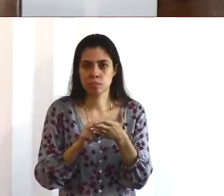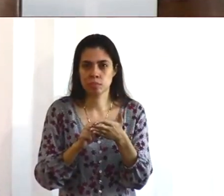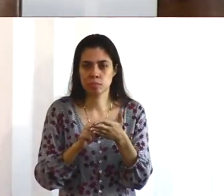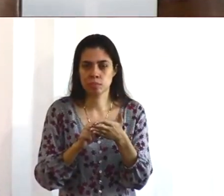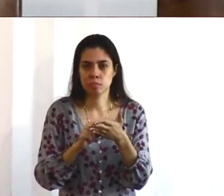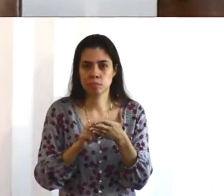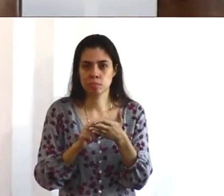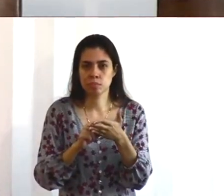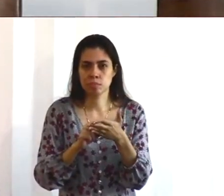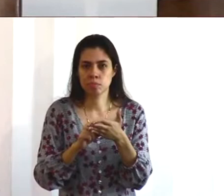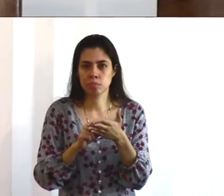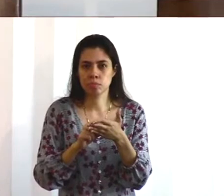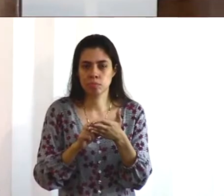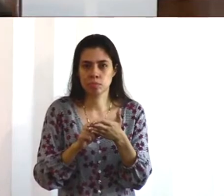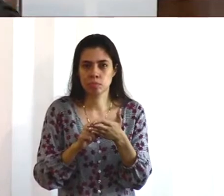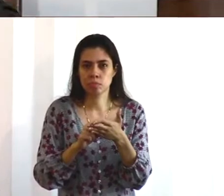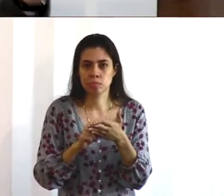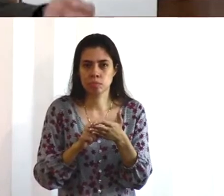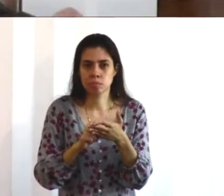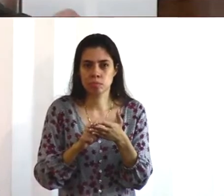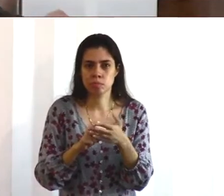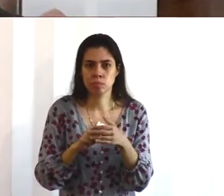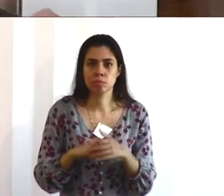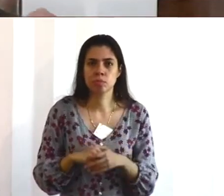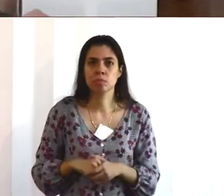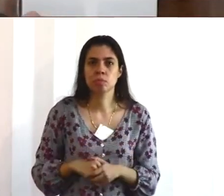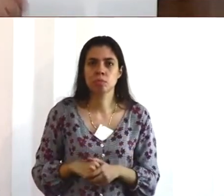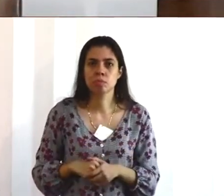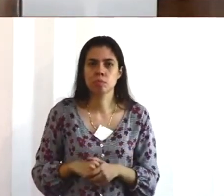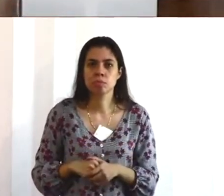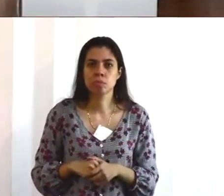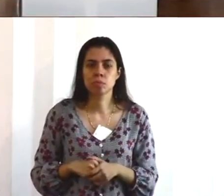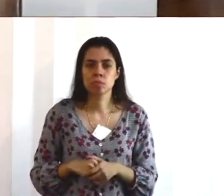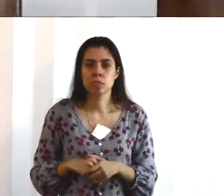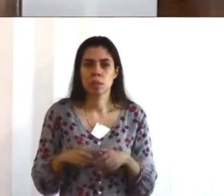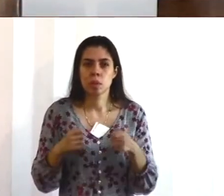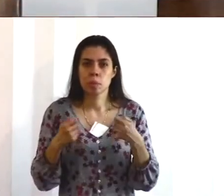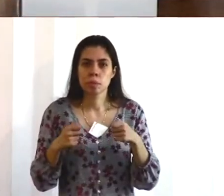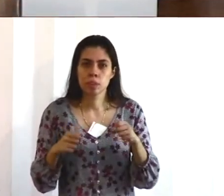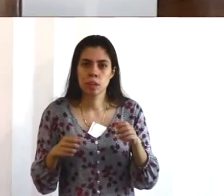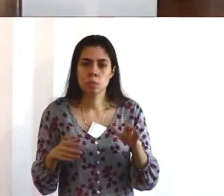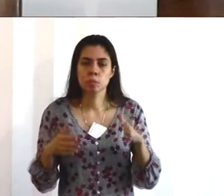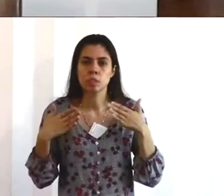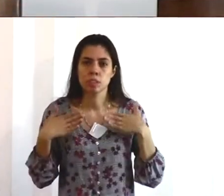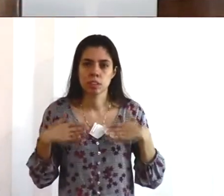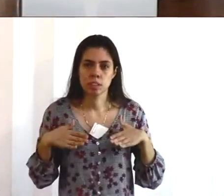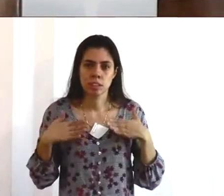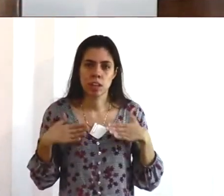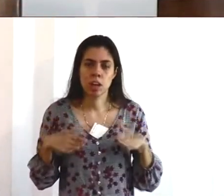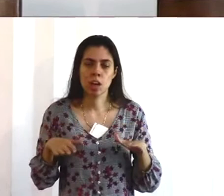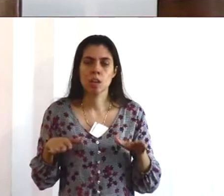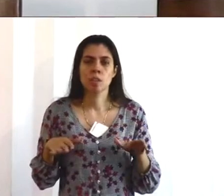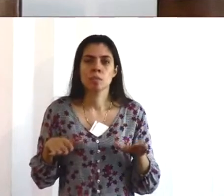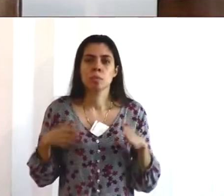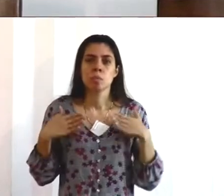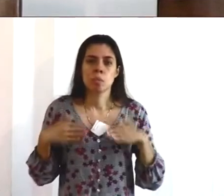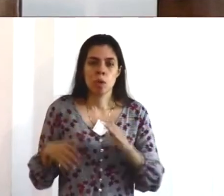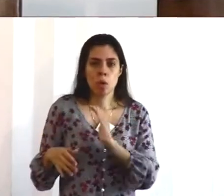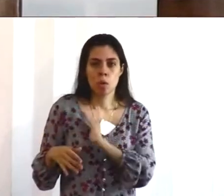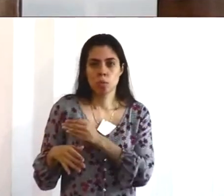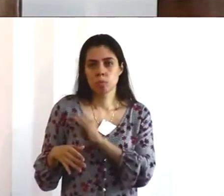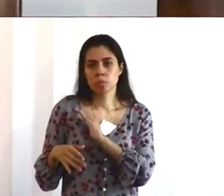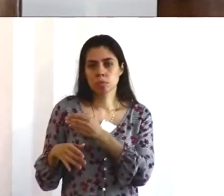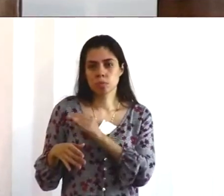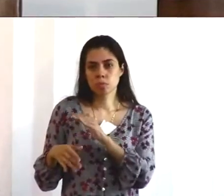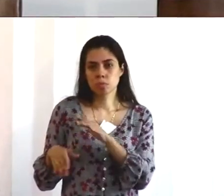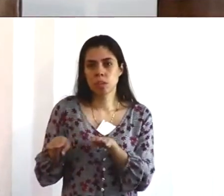aos aflitos, mas sim aos inimigos de Deus. Mas nós precisamos também aquietar o nosso coração. Por isso que o tema é: